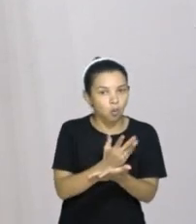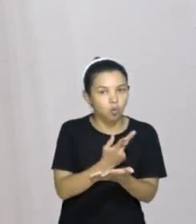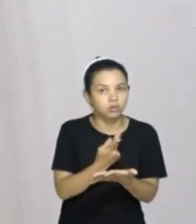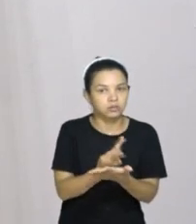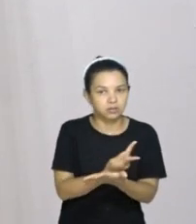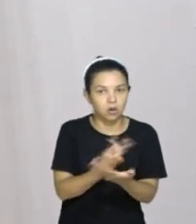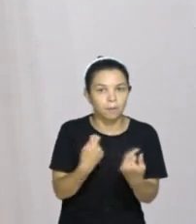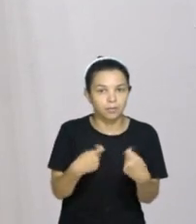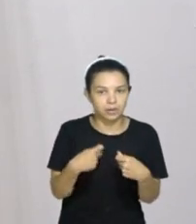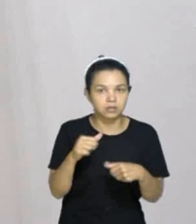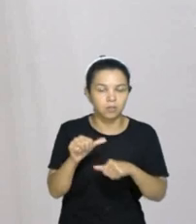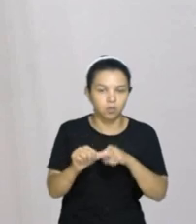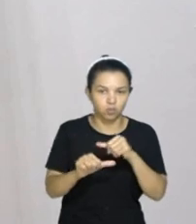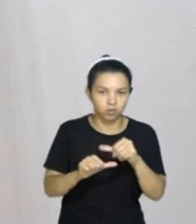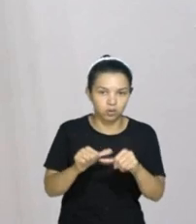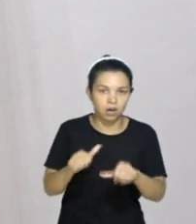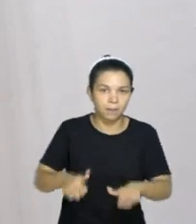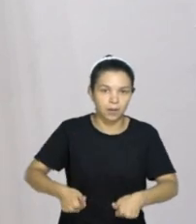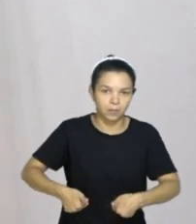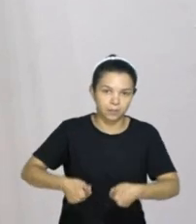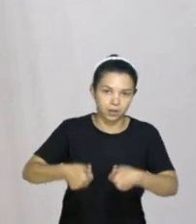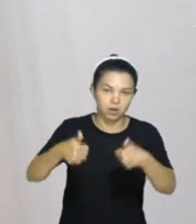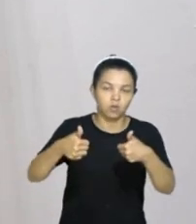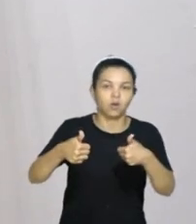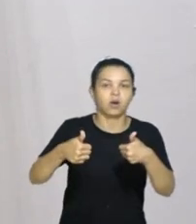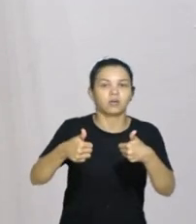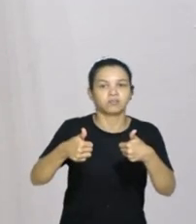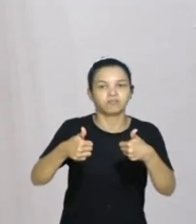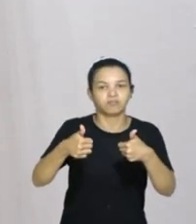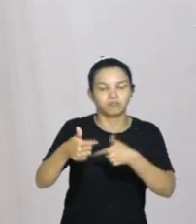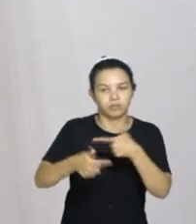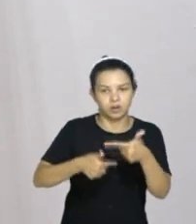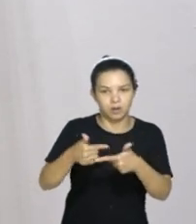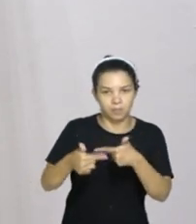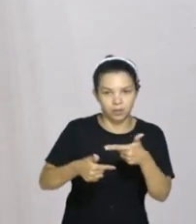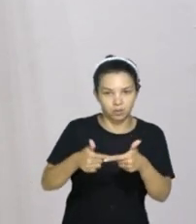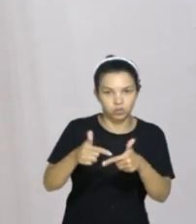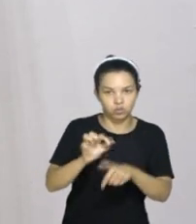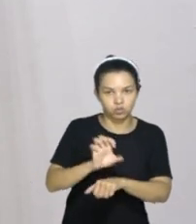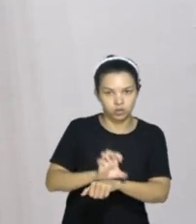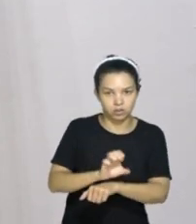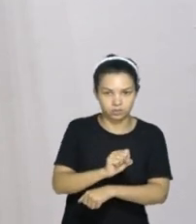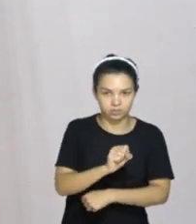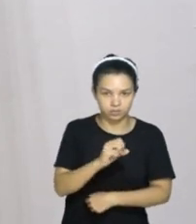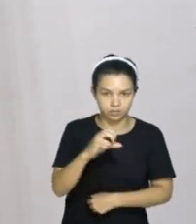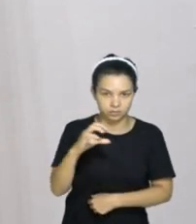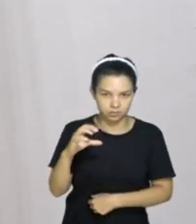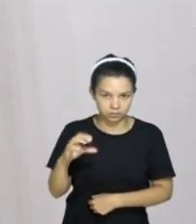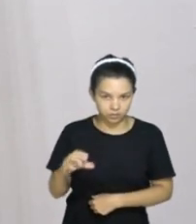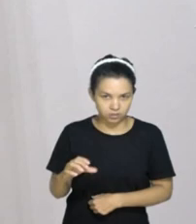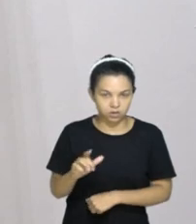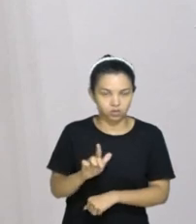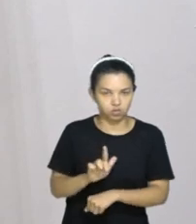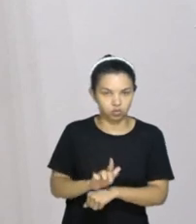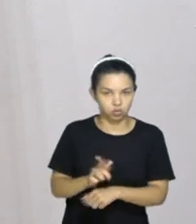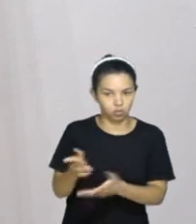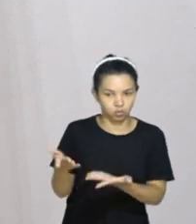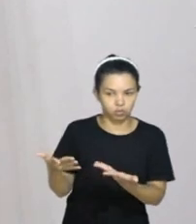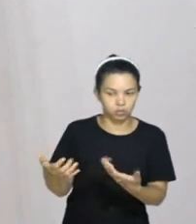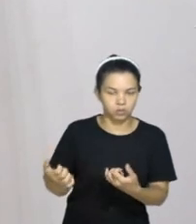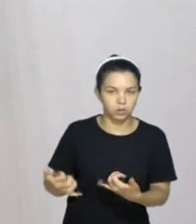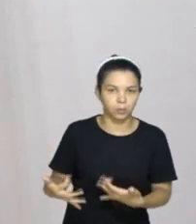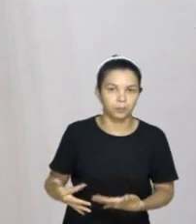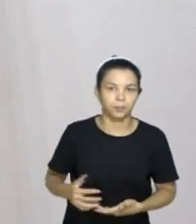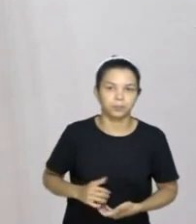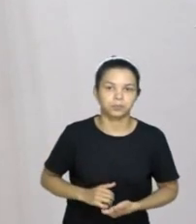melhor entrega da prestação do Estado de Santa Catarina como a gente gestor de estudo aí obrigado